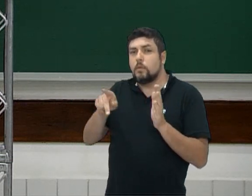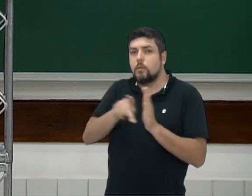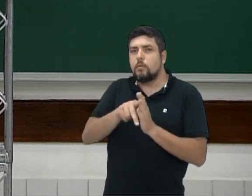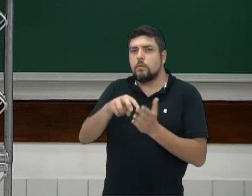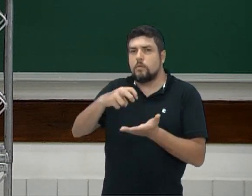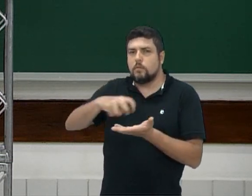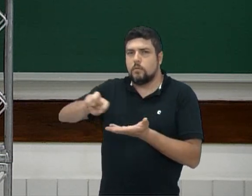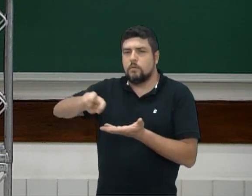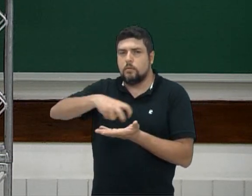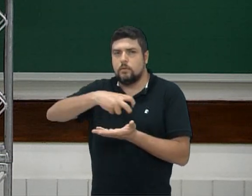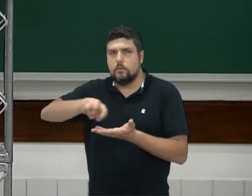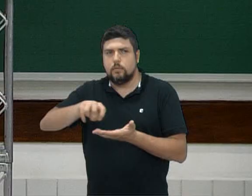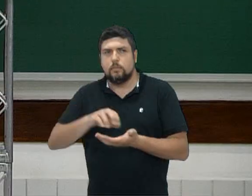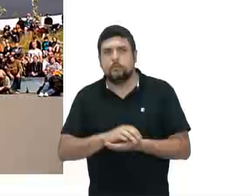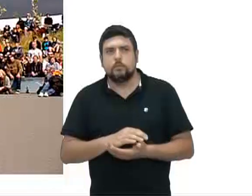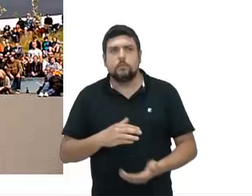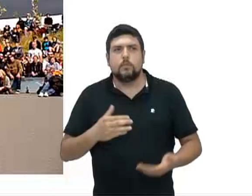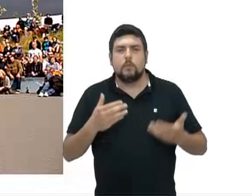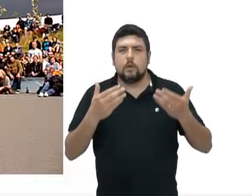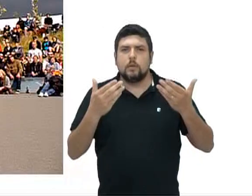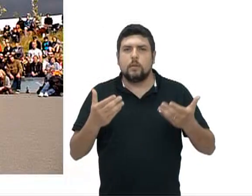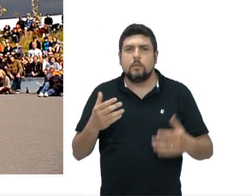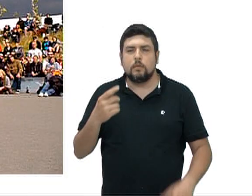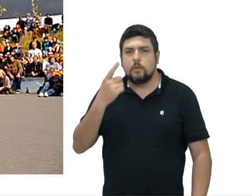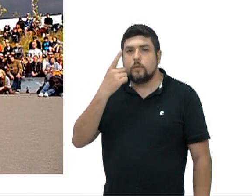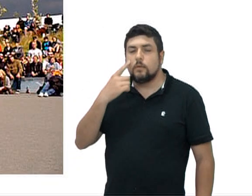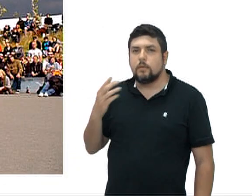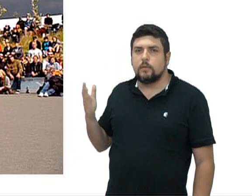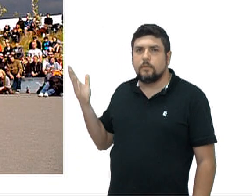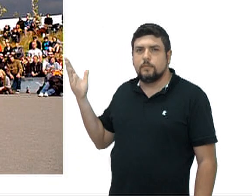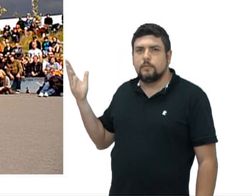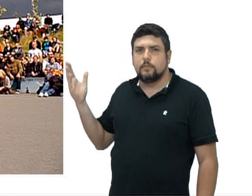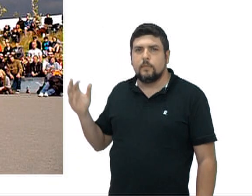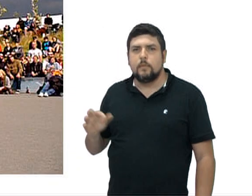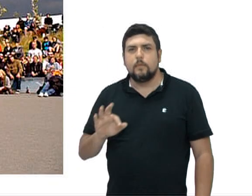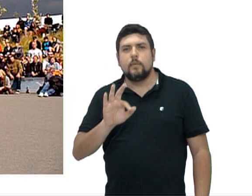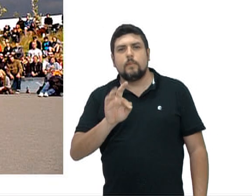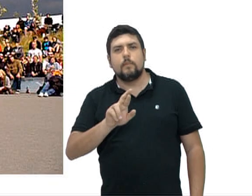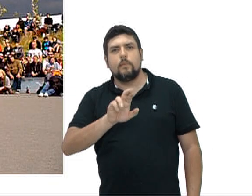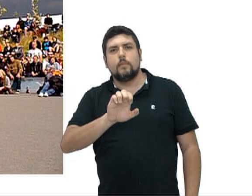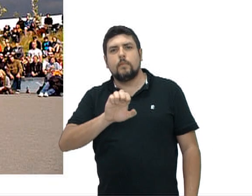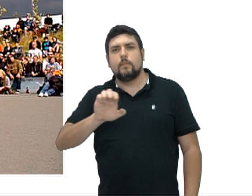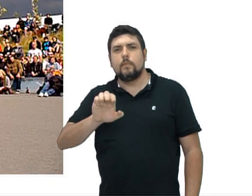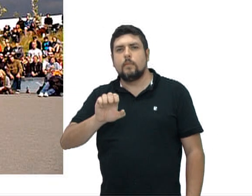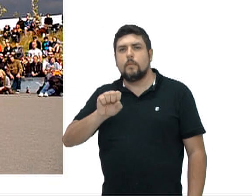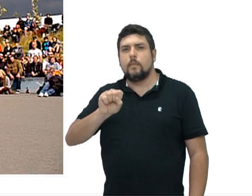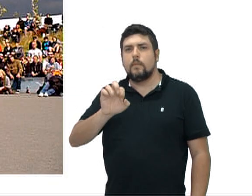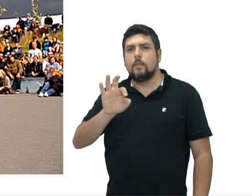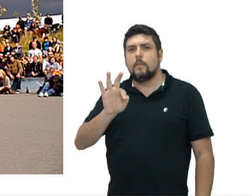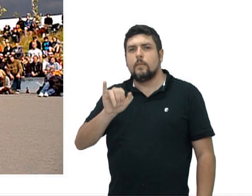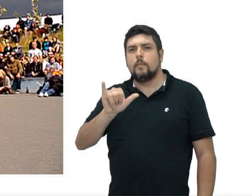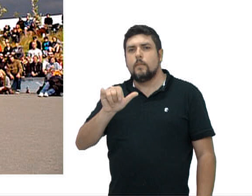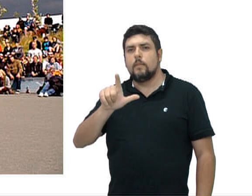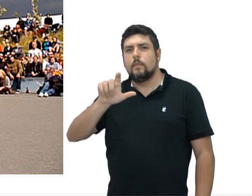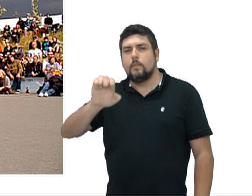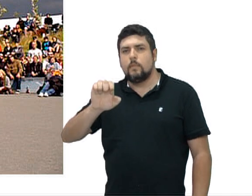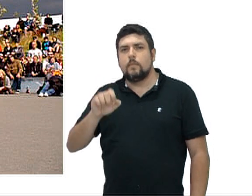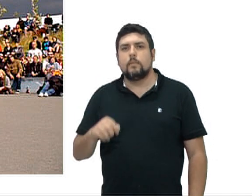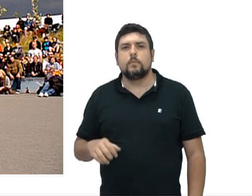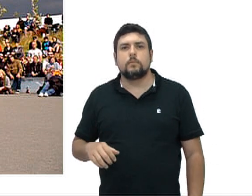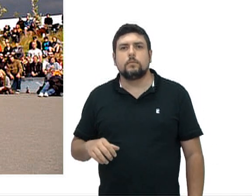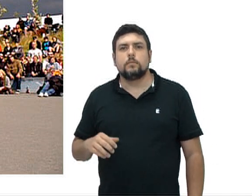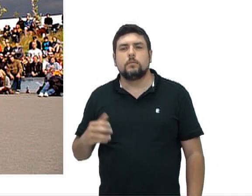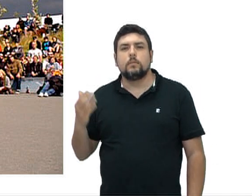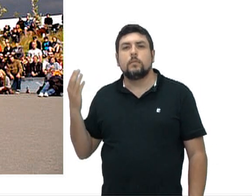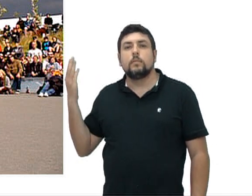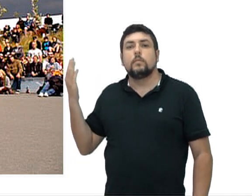primeira modalidade que a gente vai falar é sobre o freestyle. Então, o freestyle, ele é uma modalidade que ele envolve manobras feitas em sequência